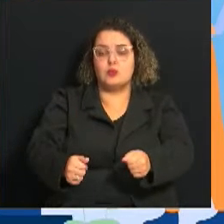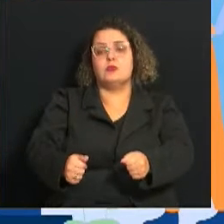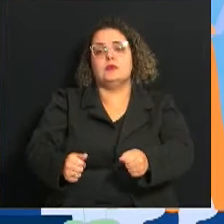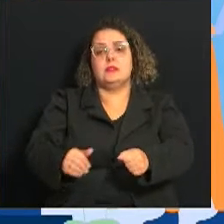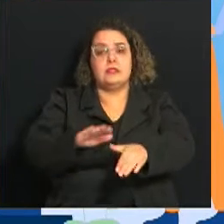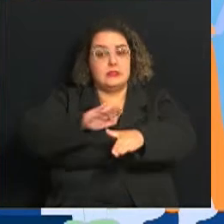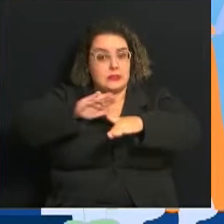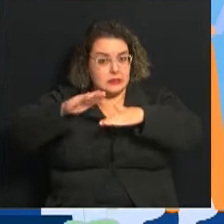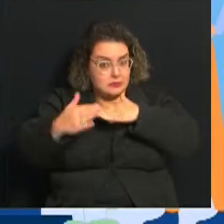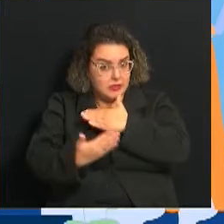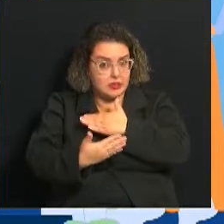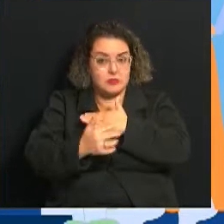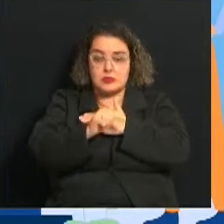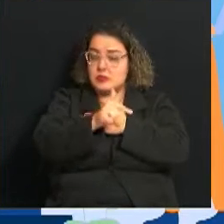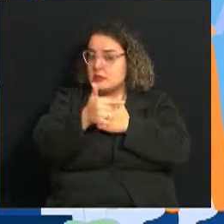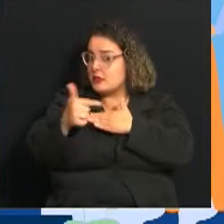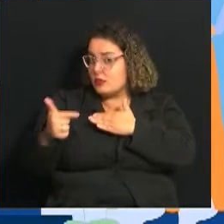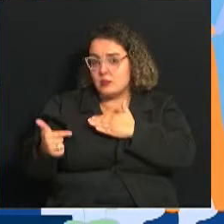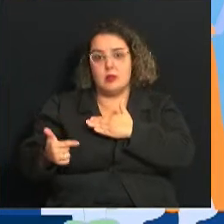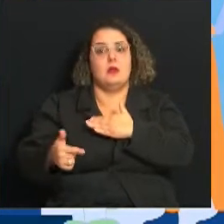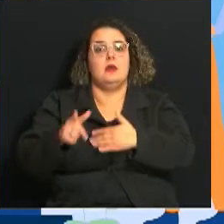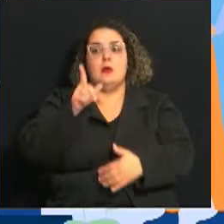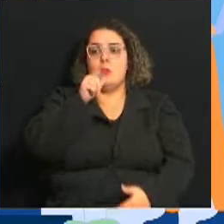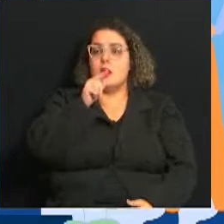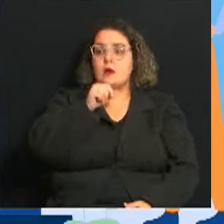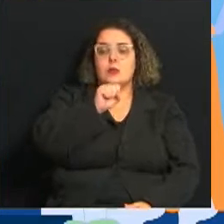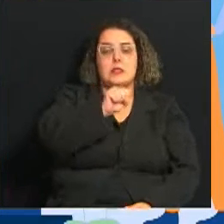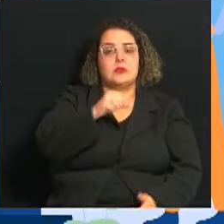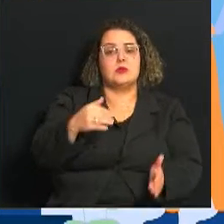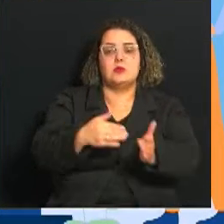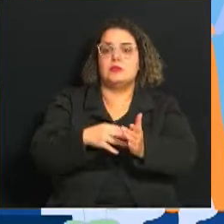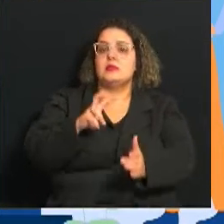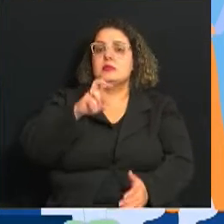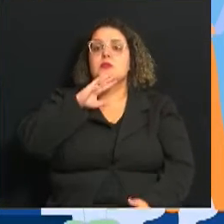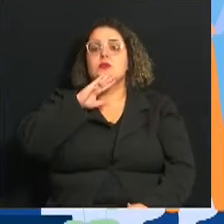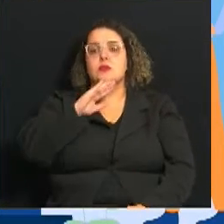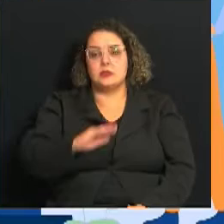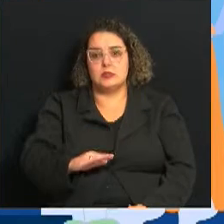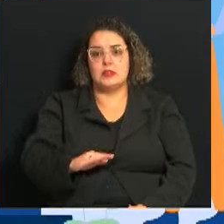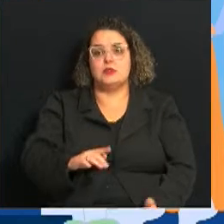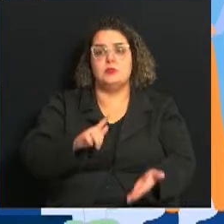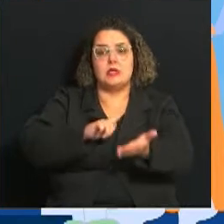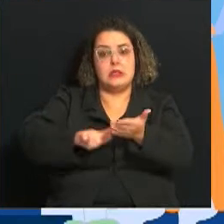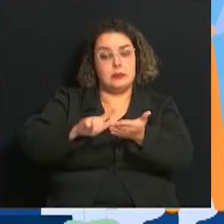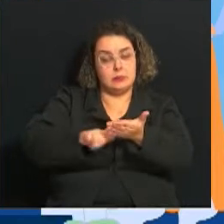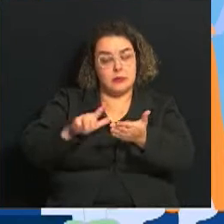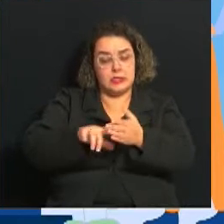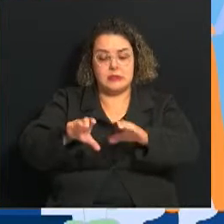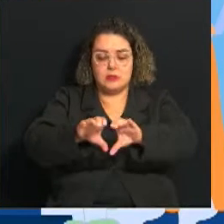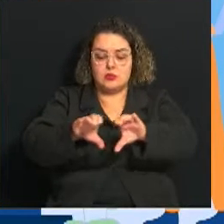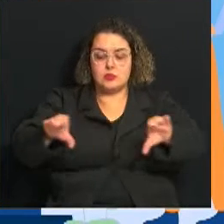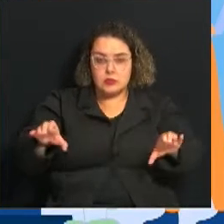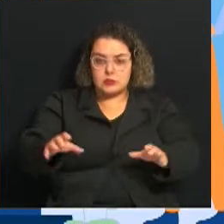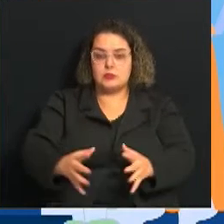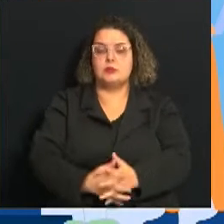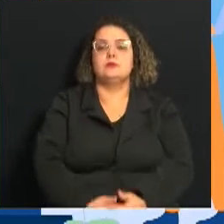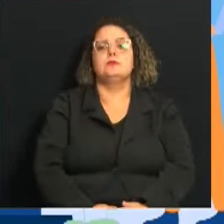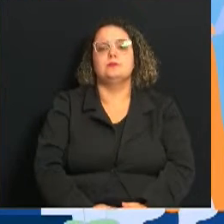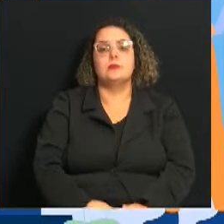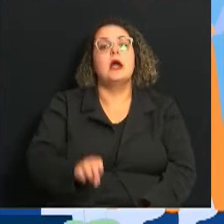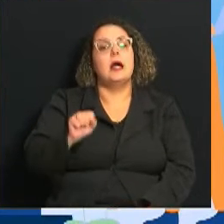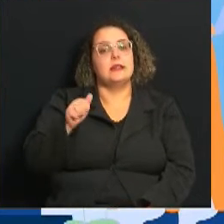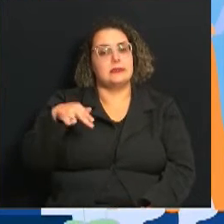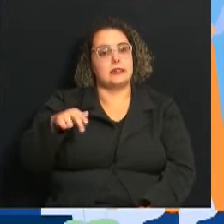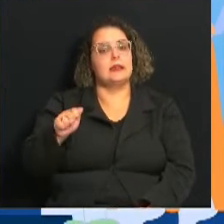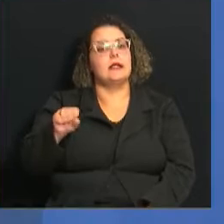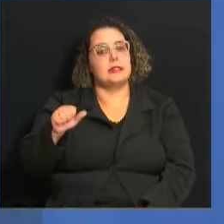São Gabriel, São Vicente, Santo Odila e Santo Expedito ficarão sem água nesse período e a Sanasa orienta